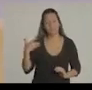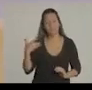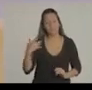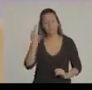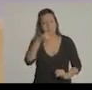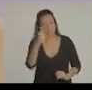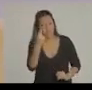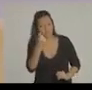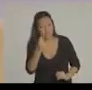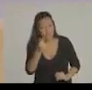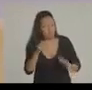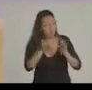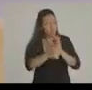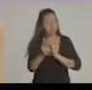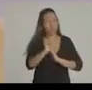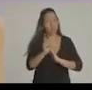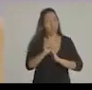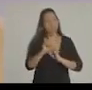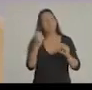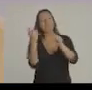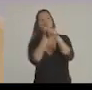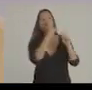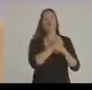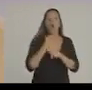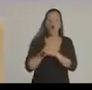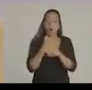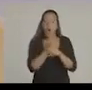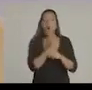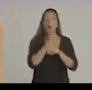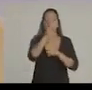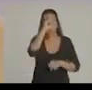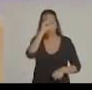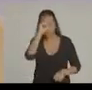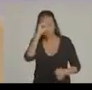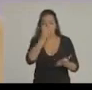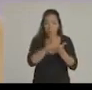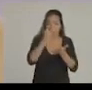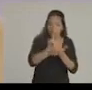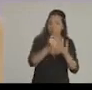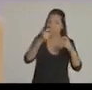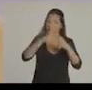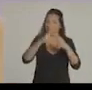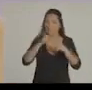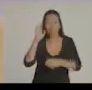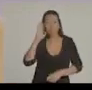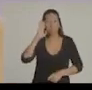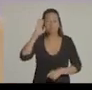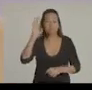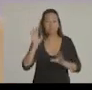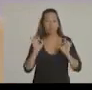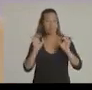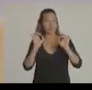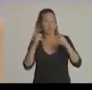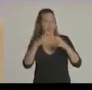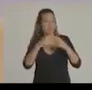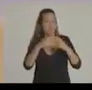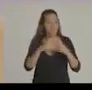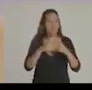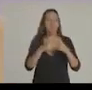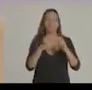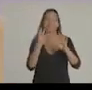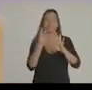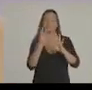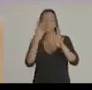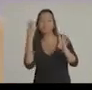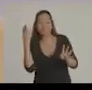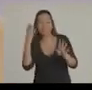do seu imposto não vai mais para bolso de políticos. Vai ser usado para reformar os hospitais, para contratar médicos, principalmente os especialistas, e